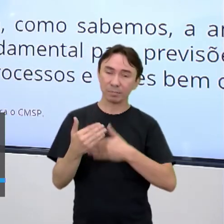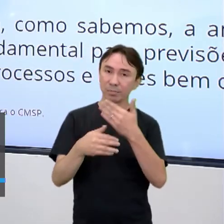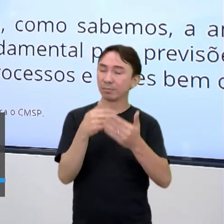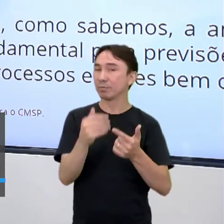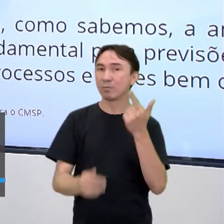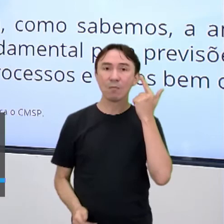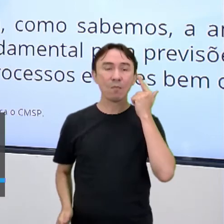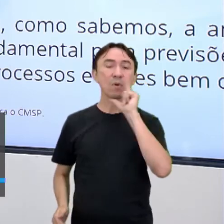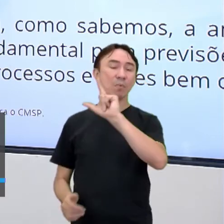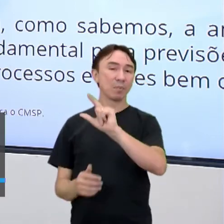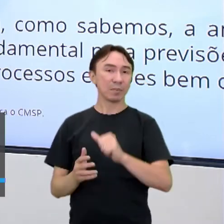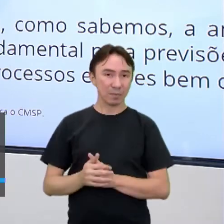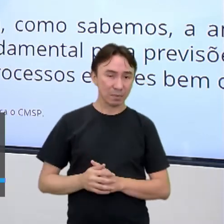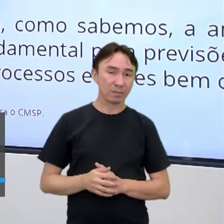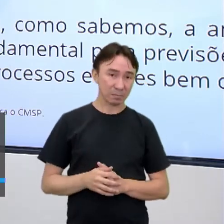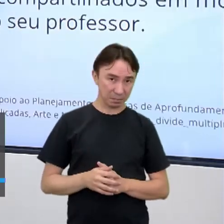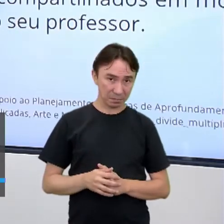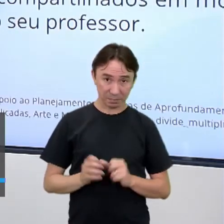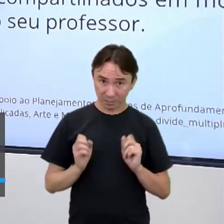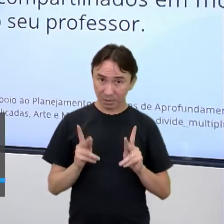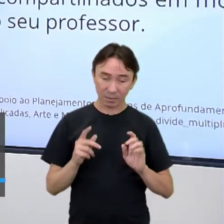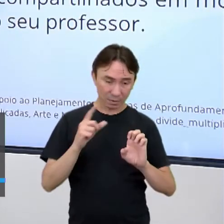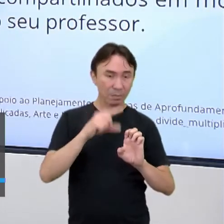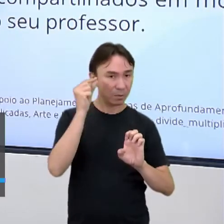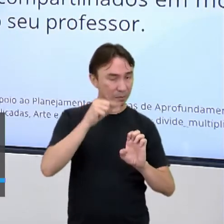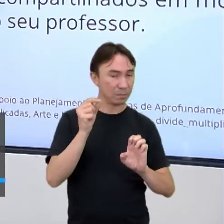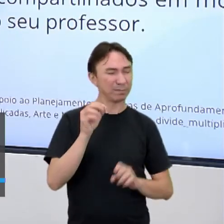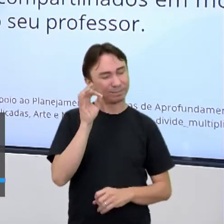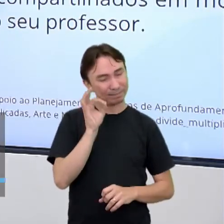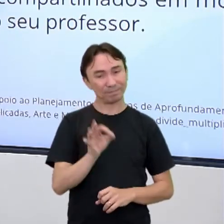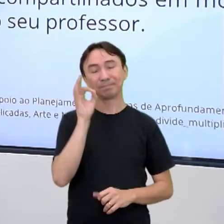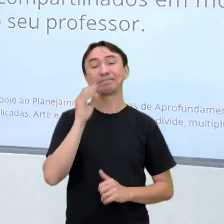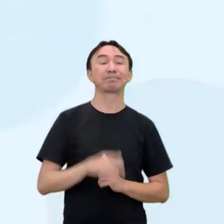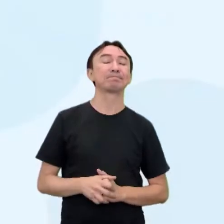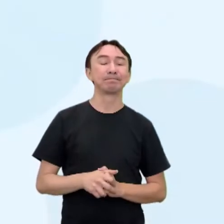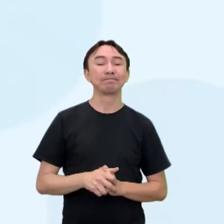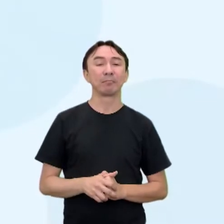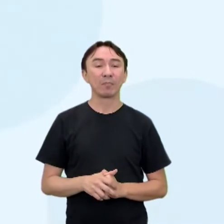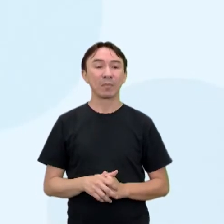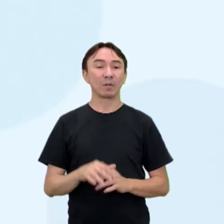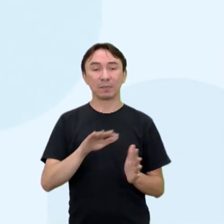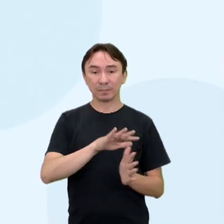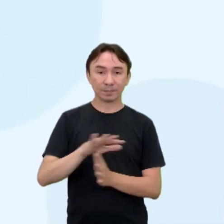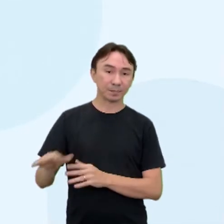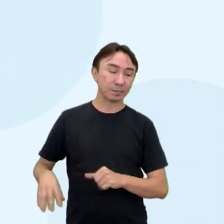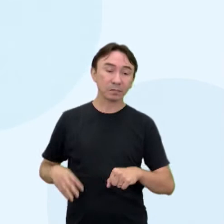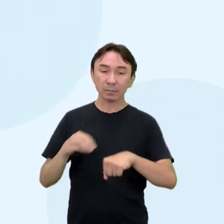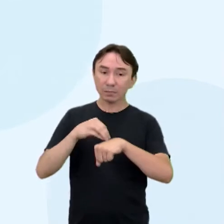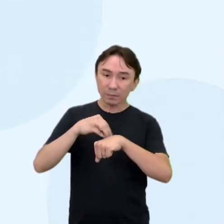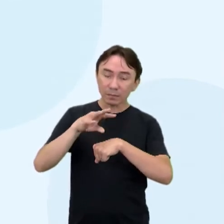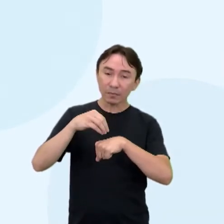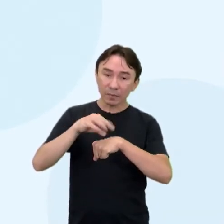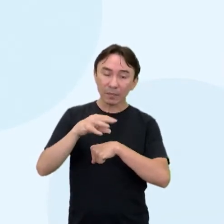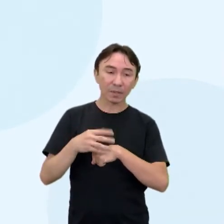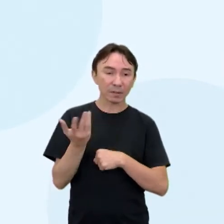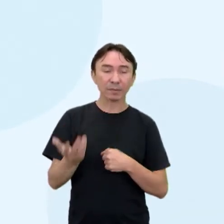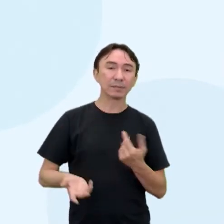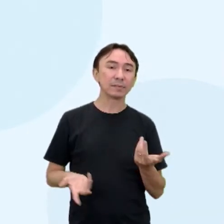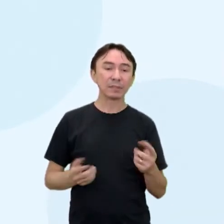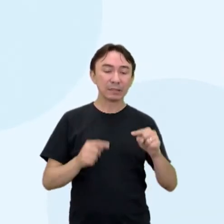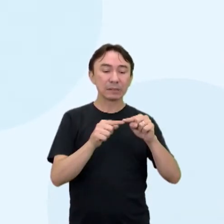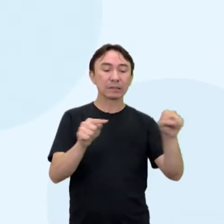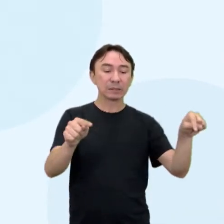é empreendedorismo, tá ok? Bom, então, sugestão para o desenvolvimento do trabalho em sala de aula, tudo bem?